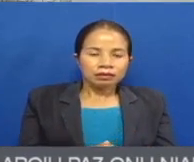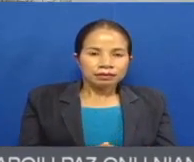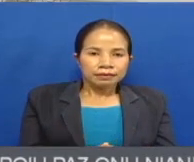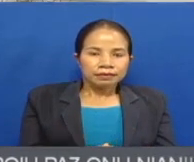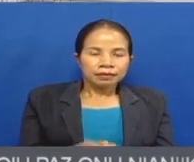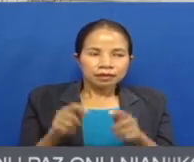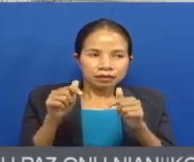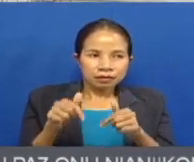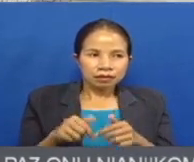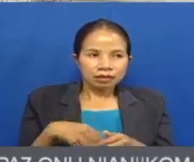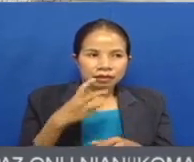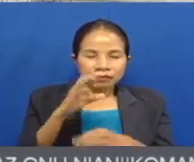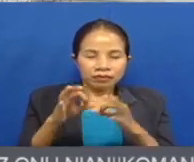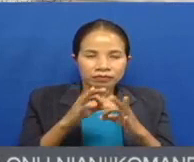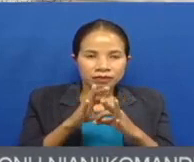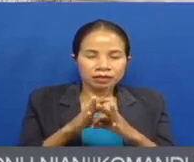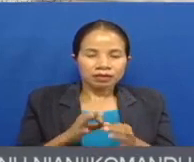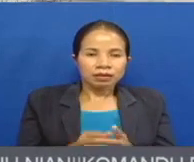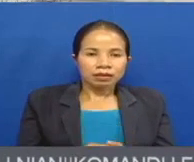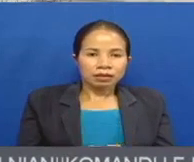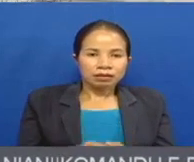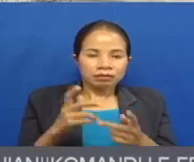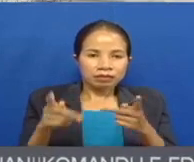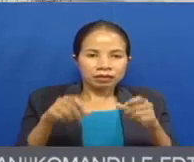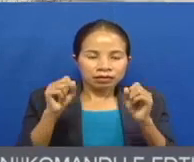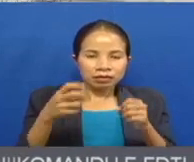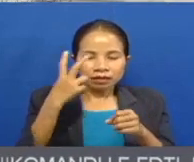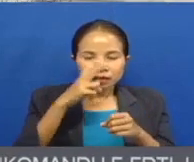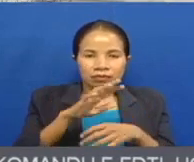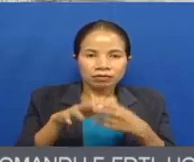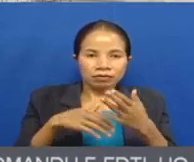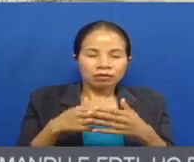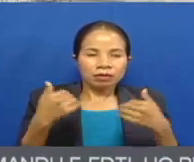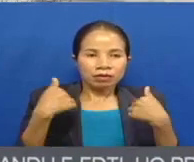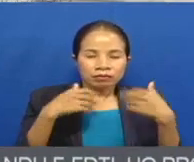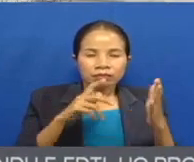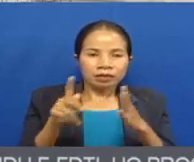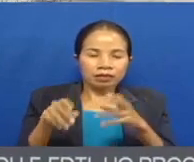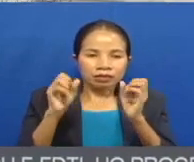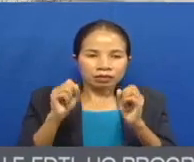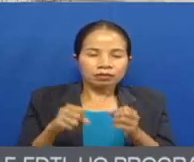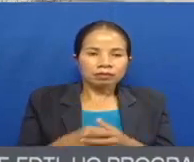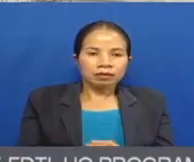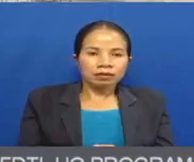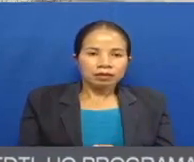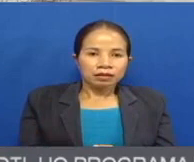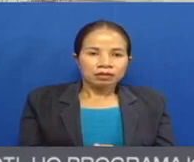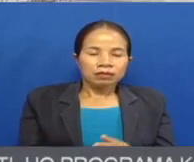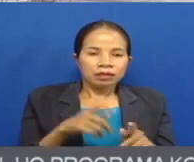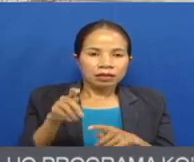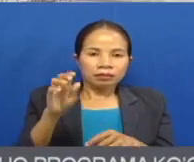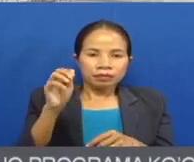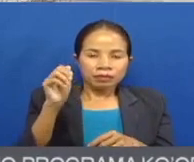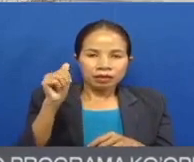né. Sí, ami garanti kata ka fatine bele cobre. Ami ia hela plano batu bele acolhe ma 10,000